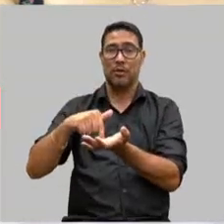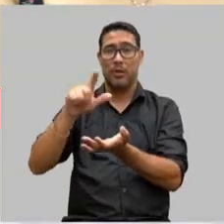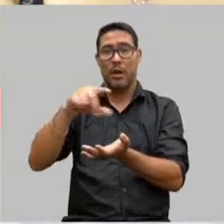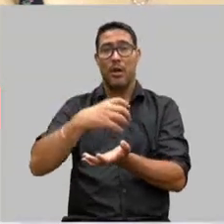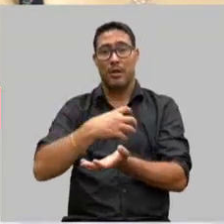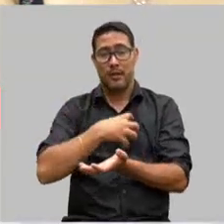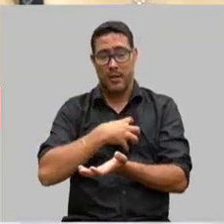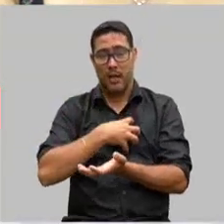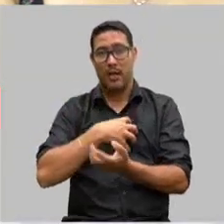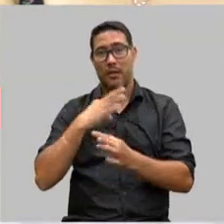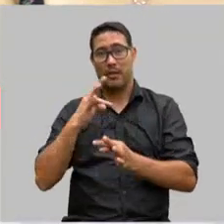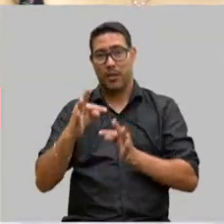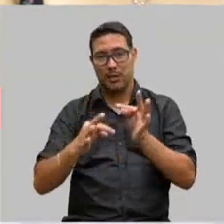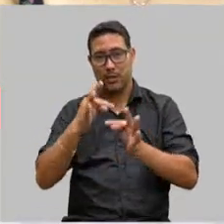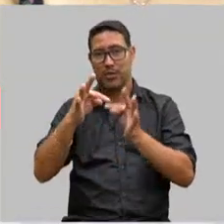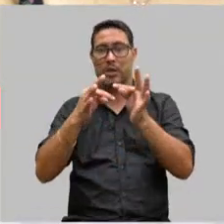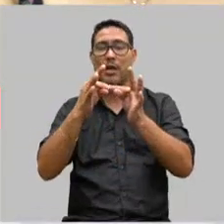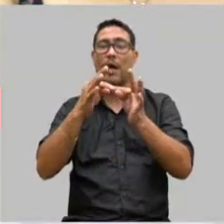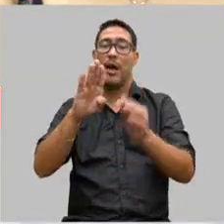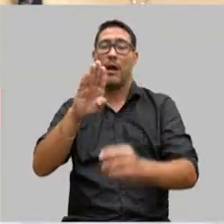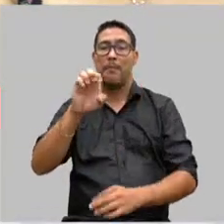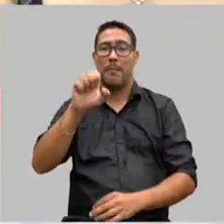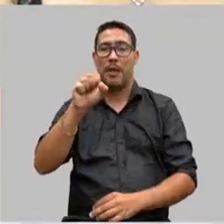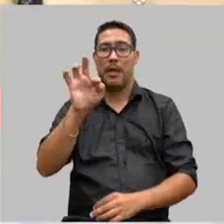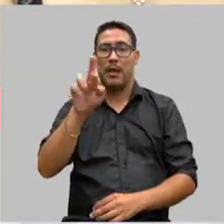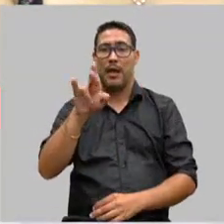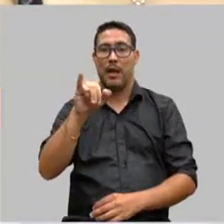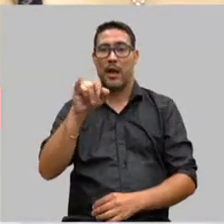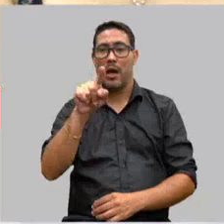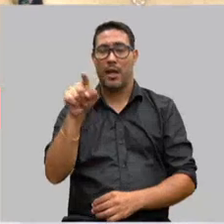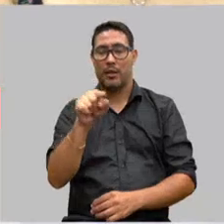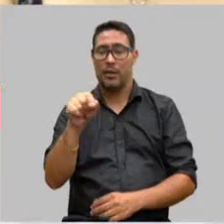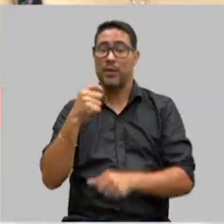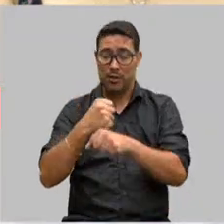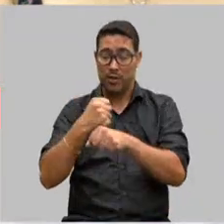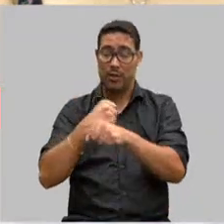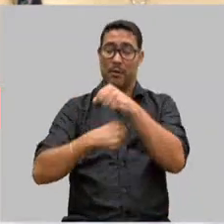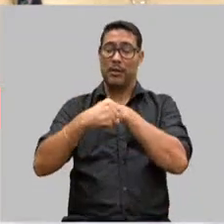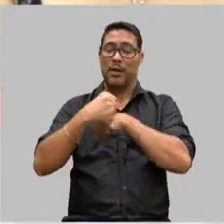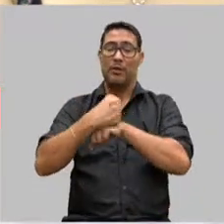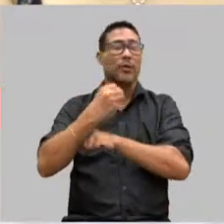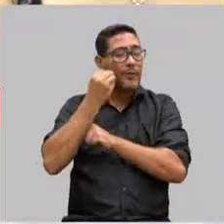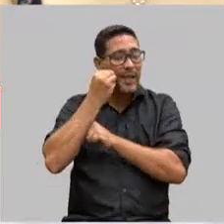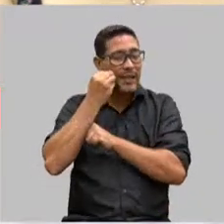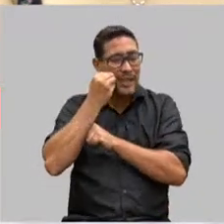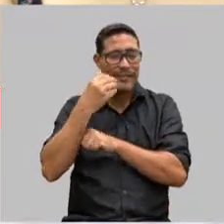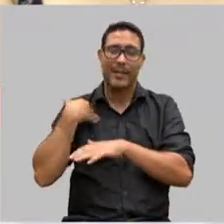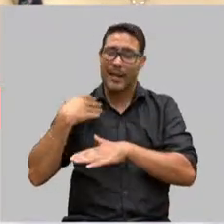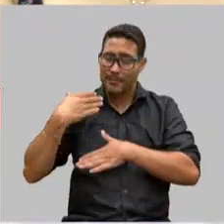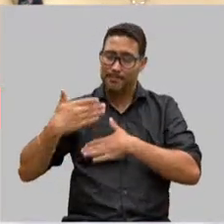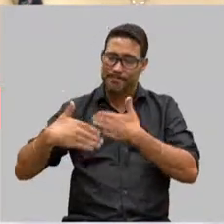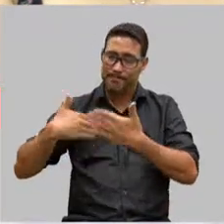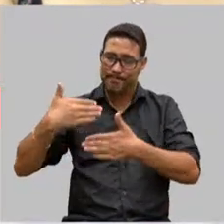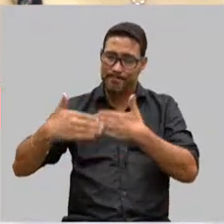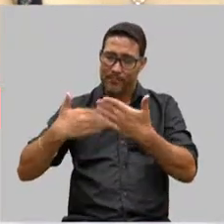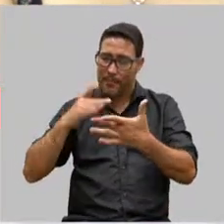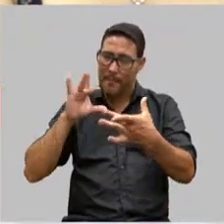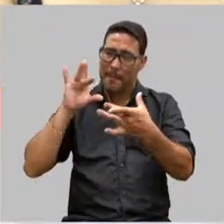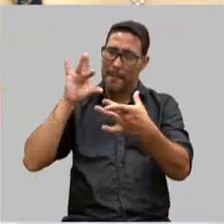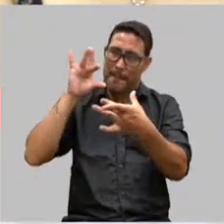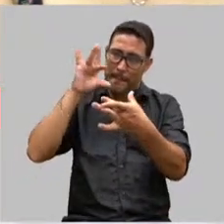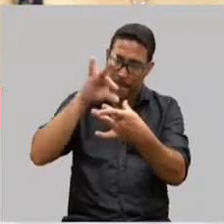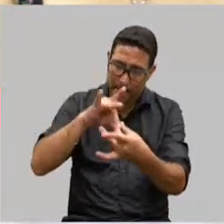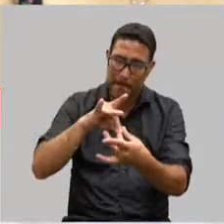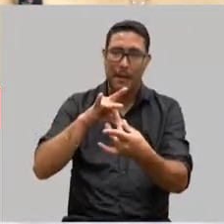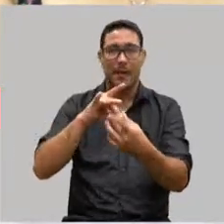deputada Beatriz Cerqueira, que desde o ano passado tem buscado aproximar a Assembleia, não só da academia, mas